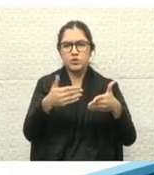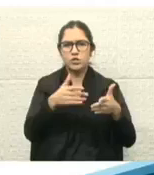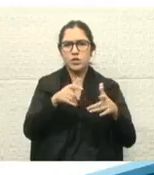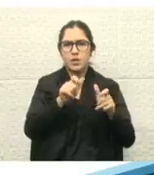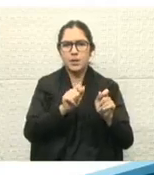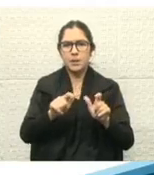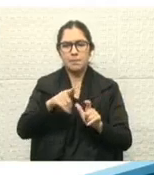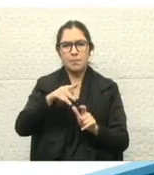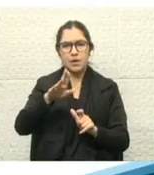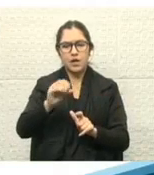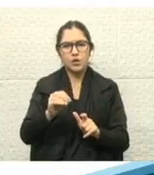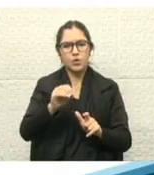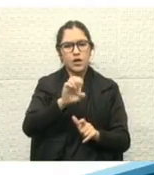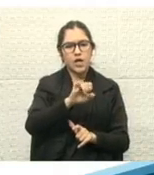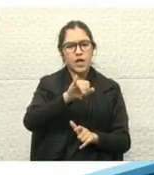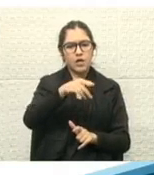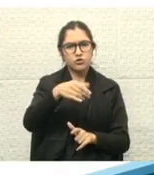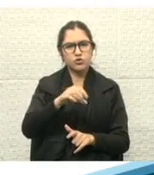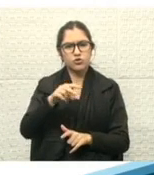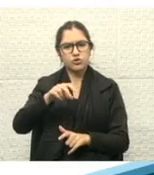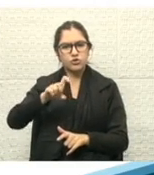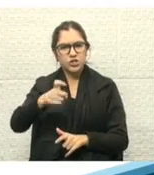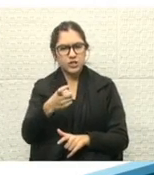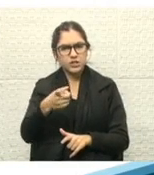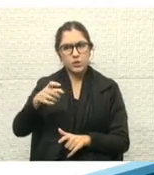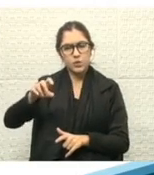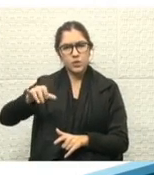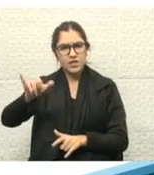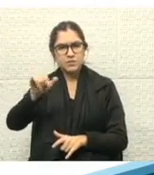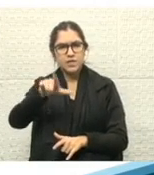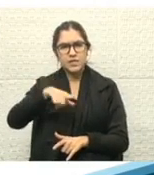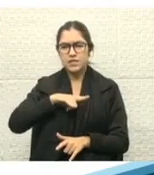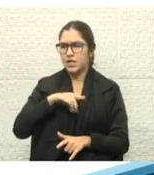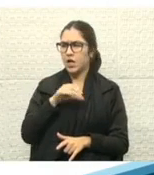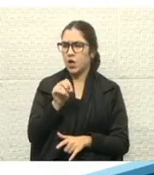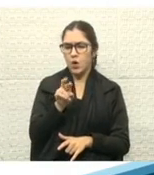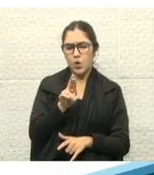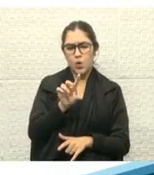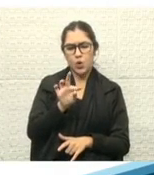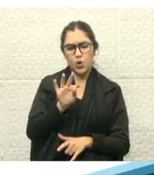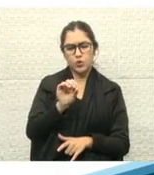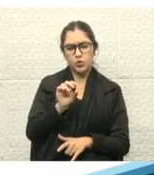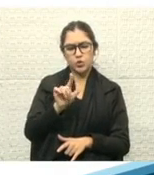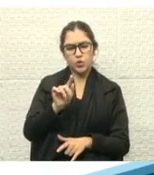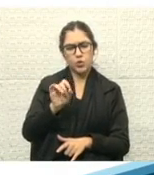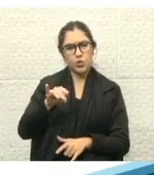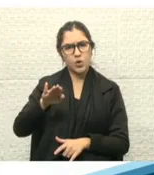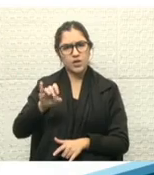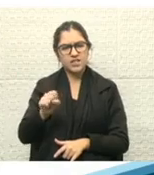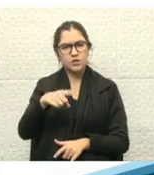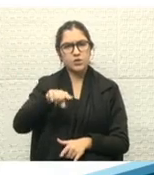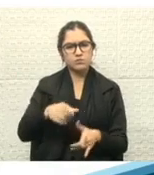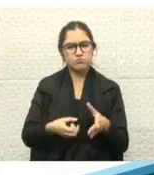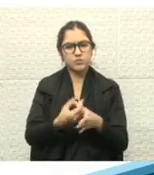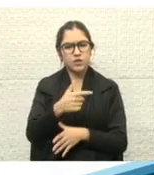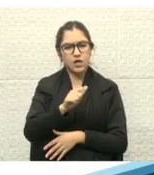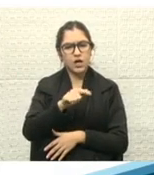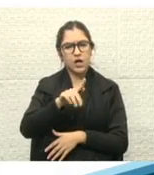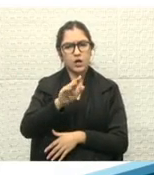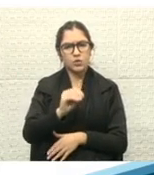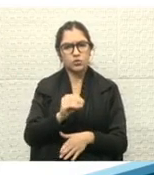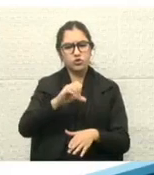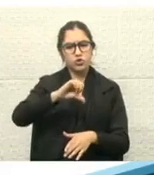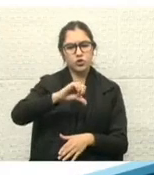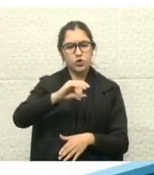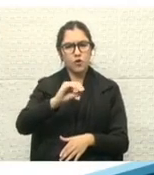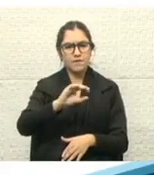complexo, o eixo x e o eixo y, eles são ortogonais entre si. Então, nós temos a formação de um ângulo de 90